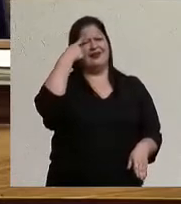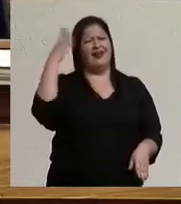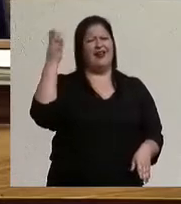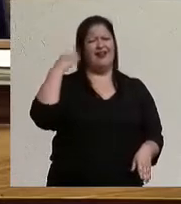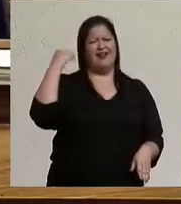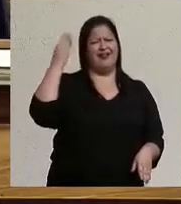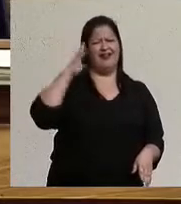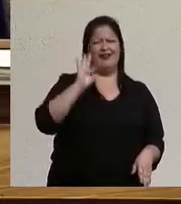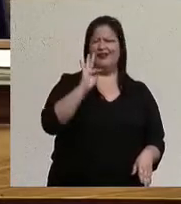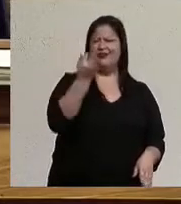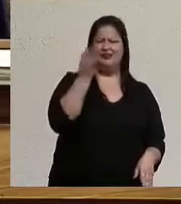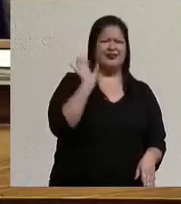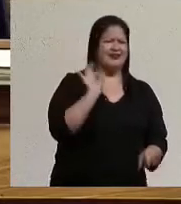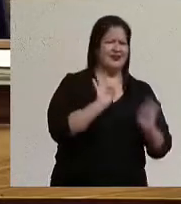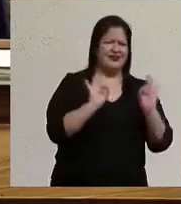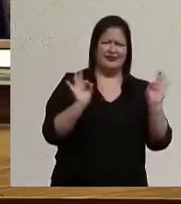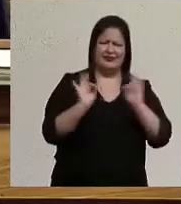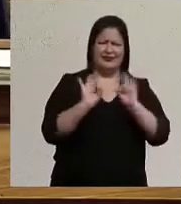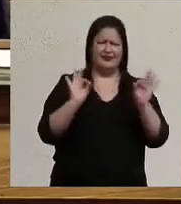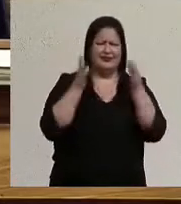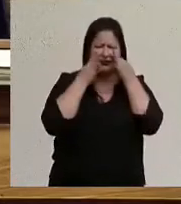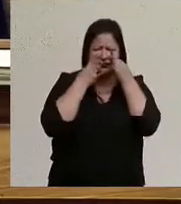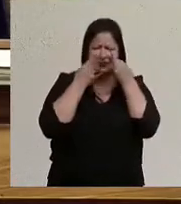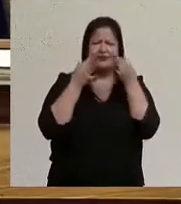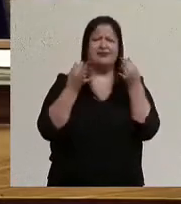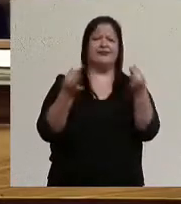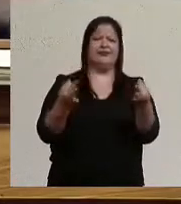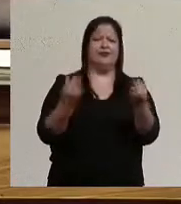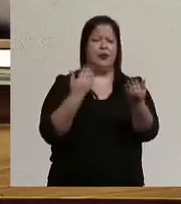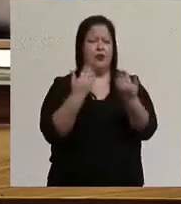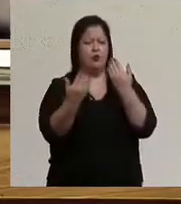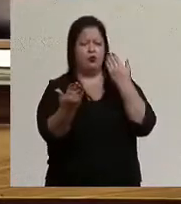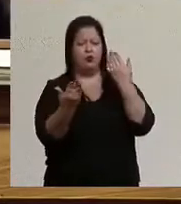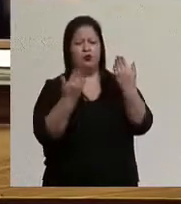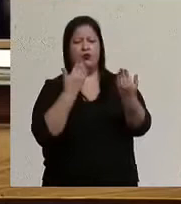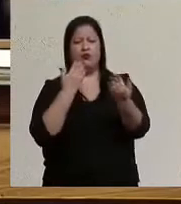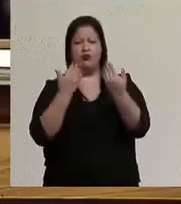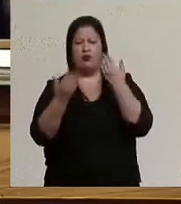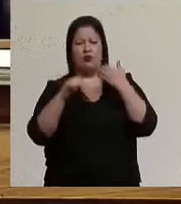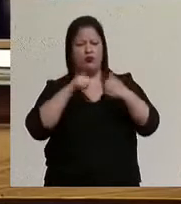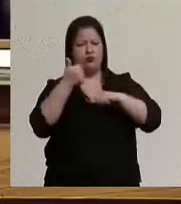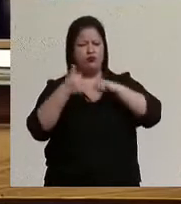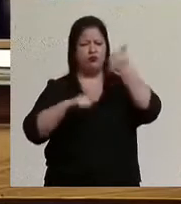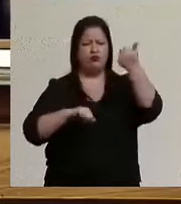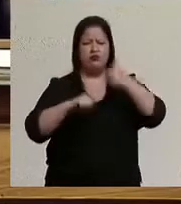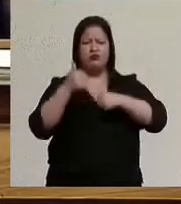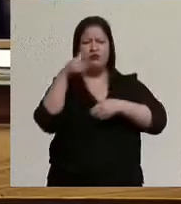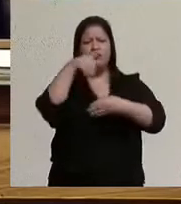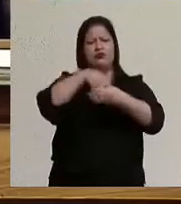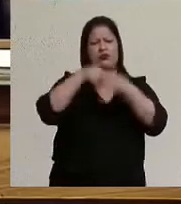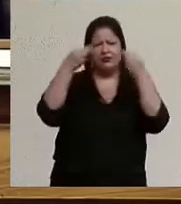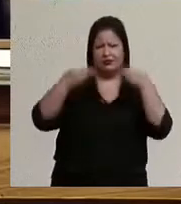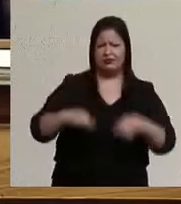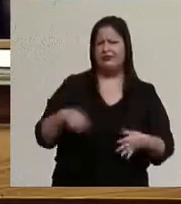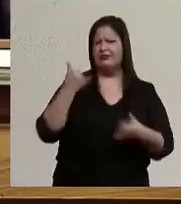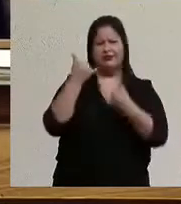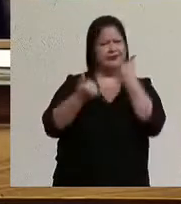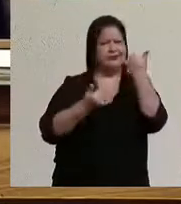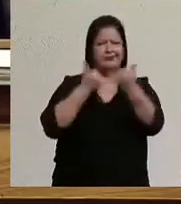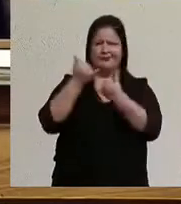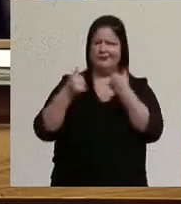um lorota não caia mais em conversinha sabe analisa o voto sabe eu não é brincadeira